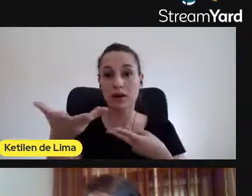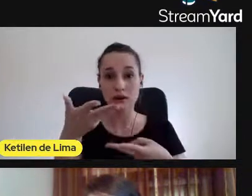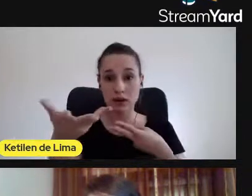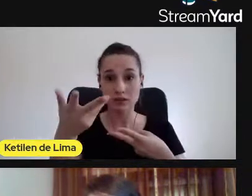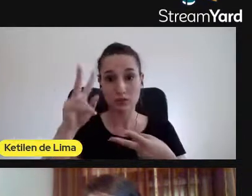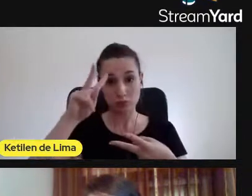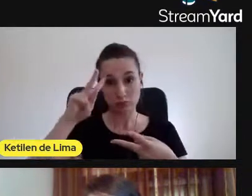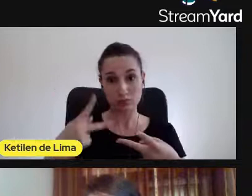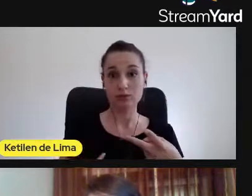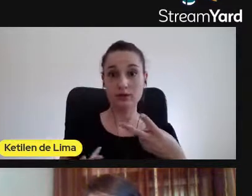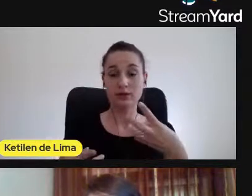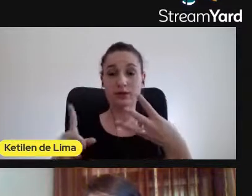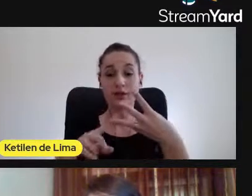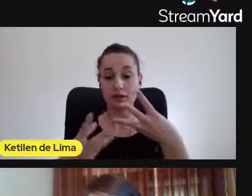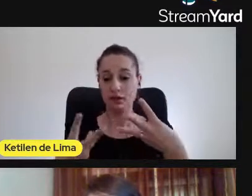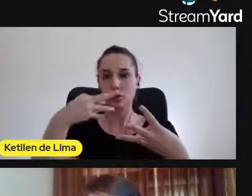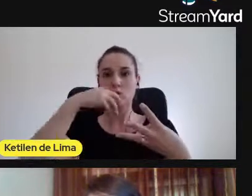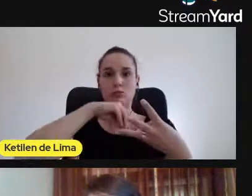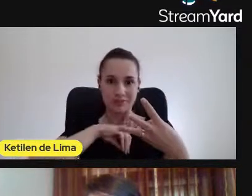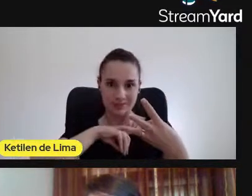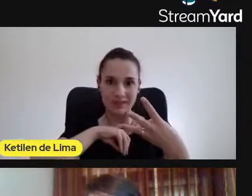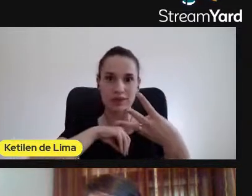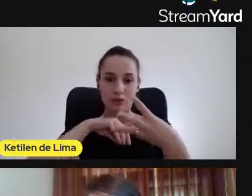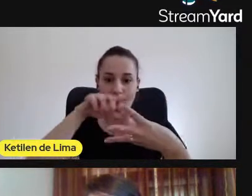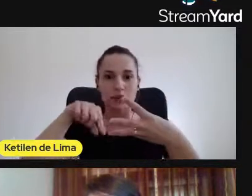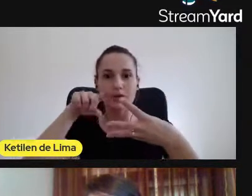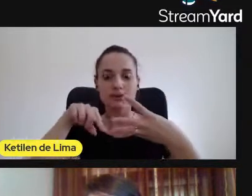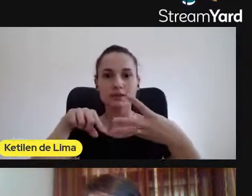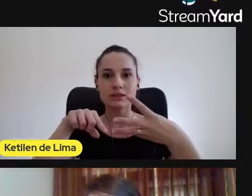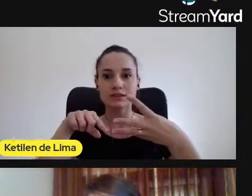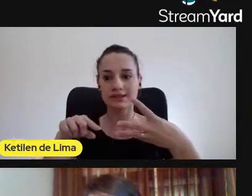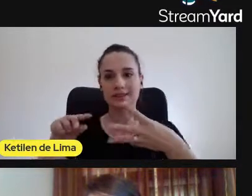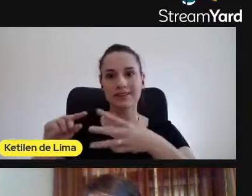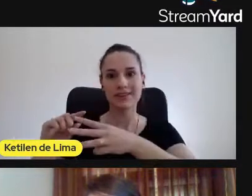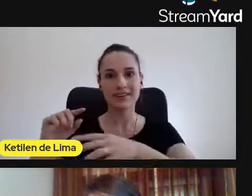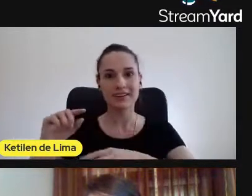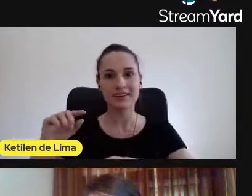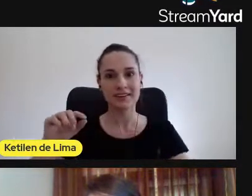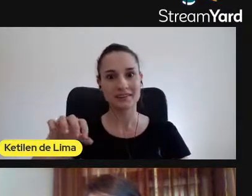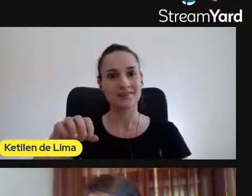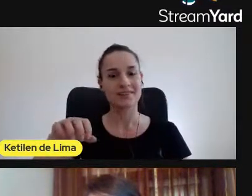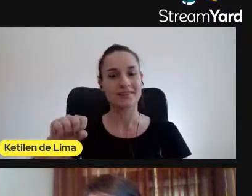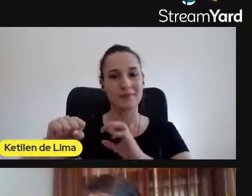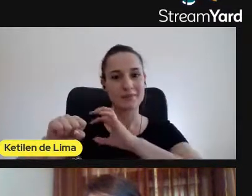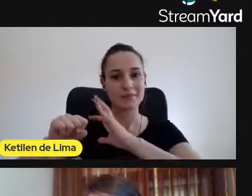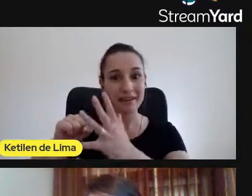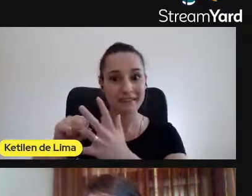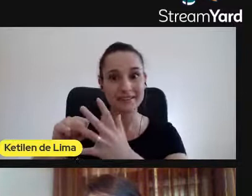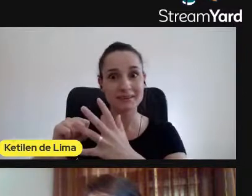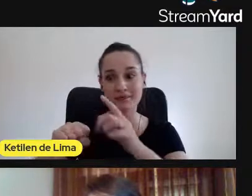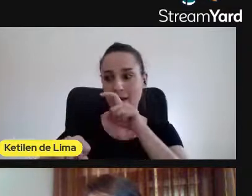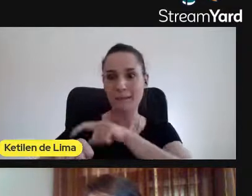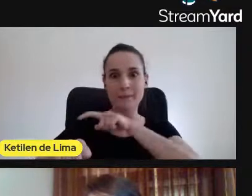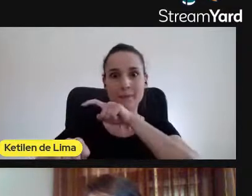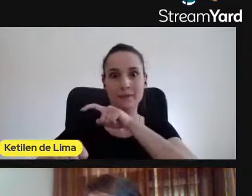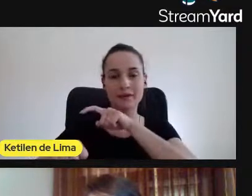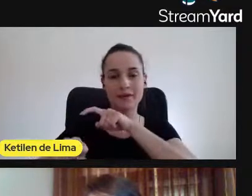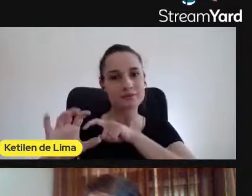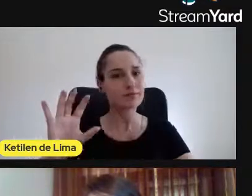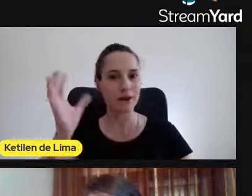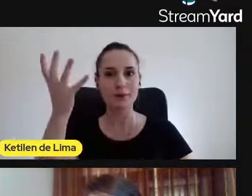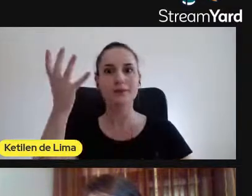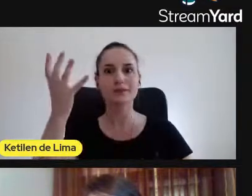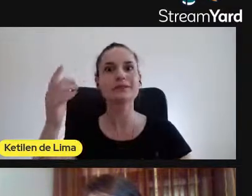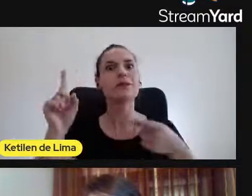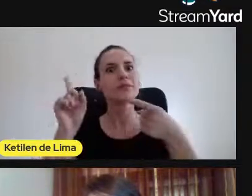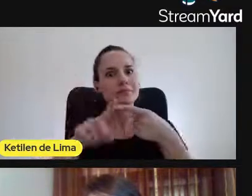interior. E com a pandemia, a gente se viu num sofrimento que vem dessas três frentes, né? Um sofrimento que vem pela natureza, um sofrimento